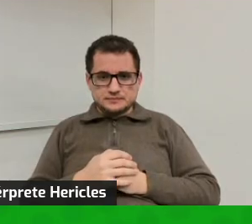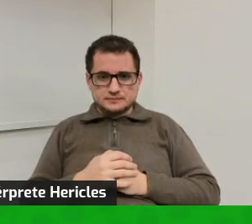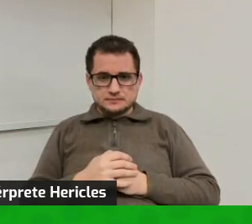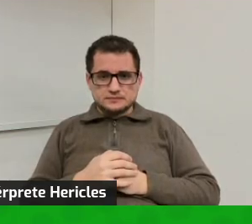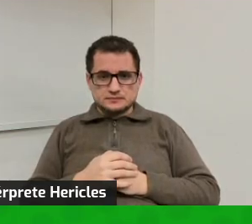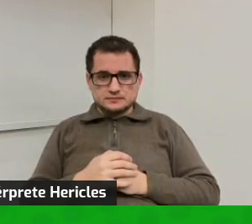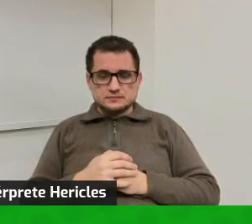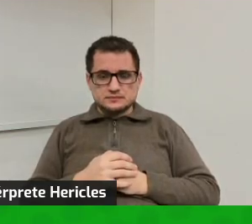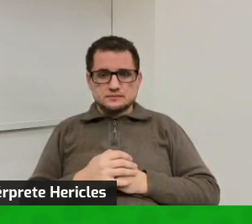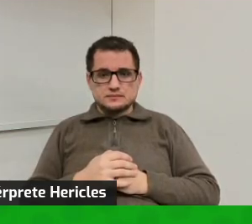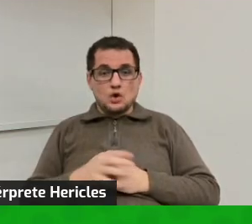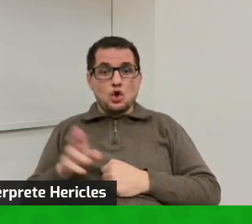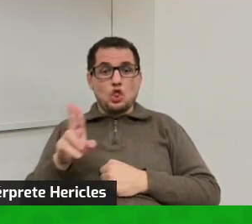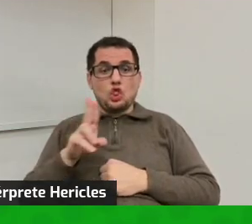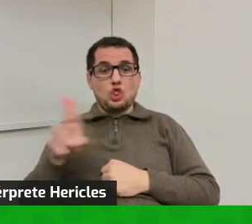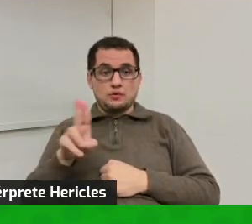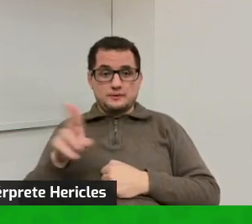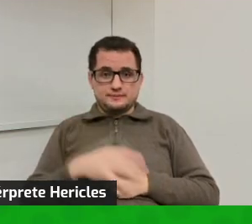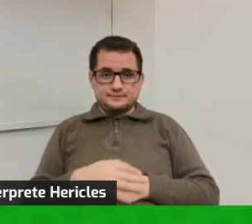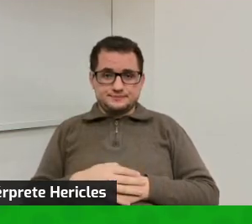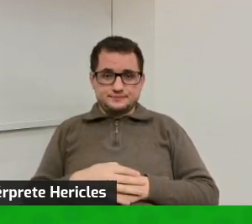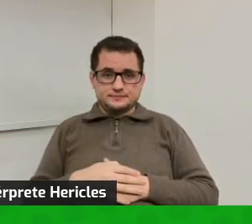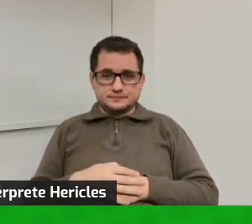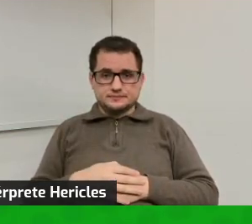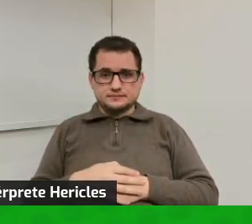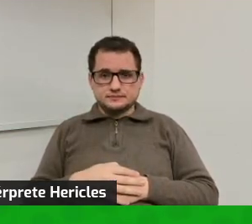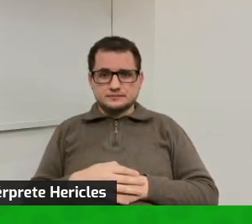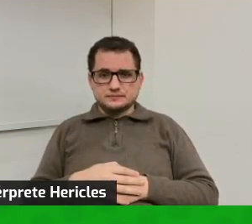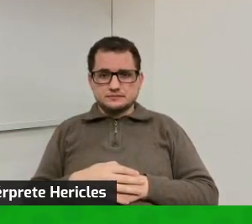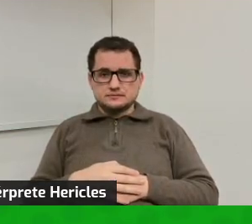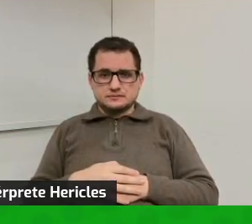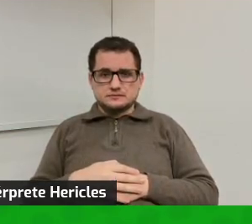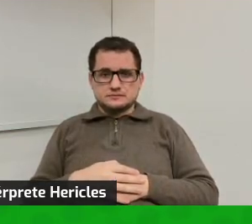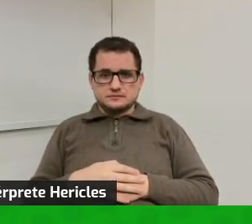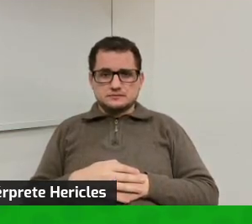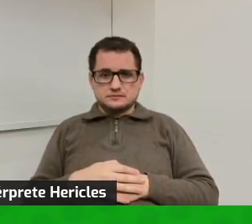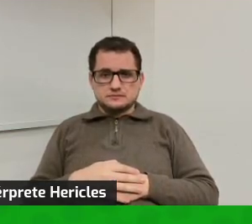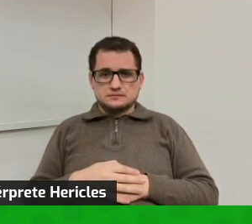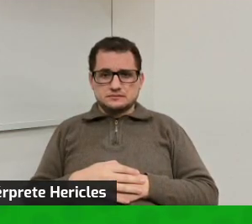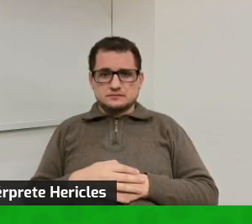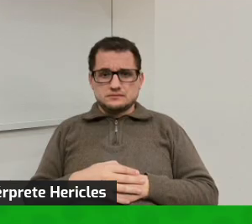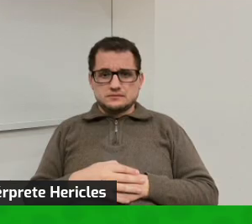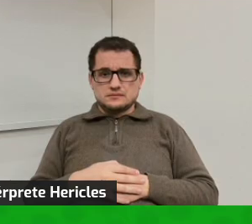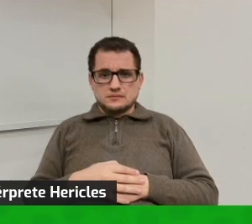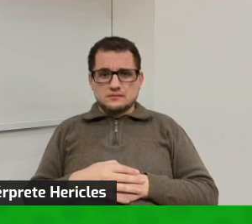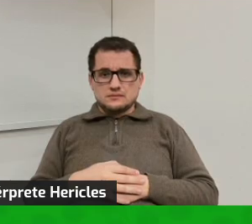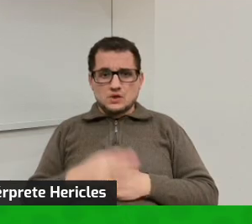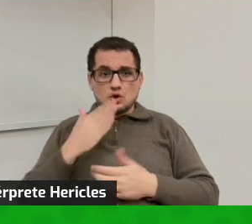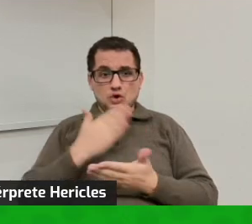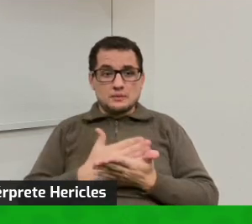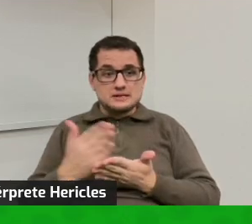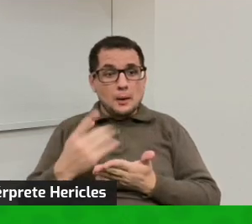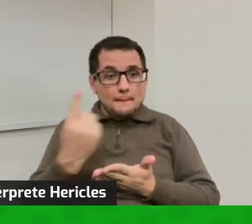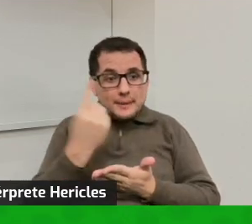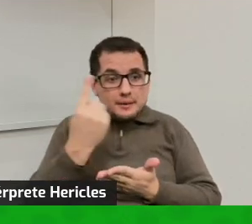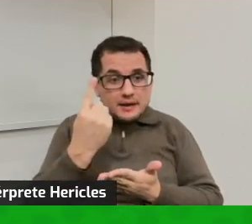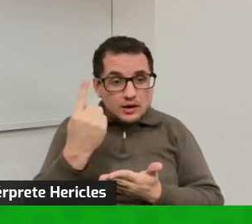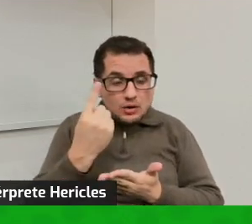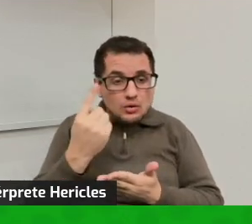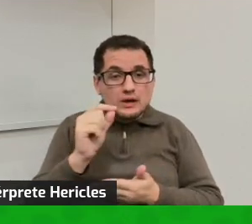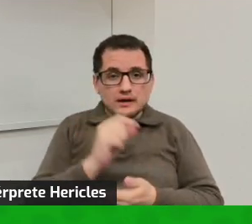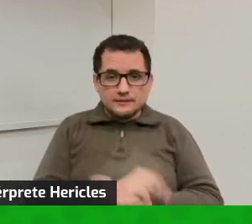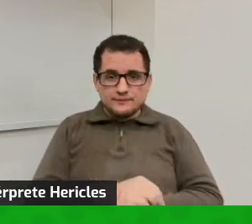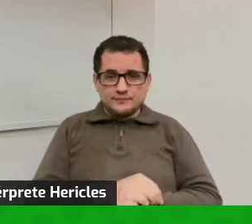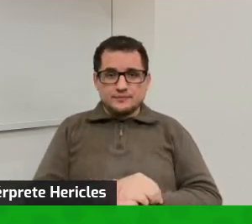vírgula, e vamos colocar o nome. Beleza. Agora vamos começar lá no nosso primeiro passo. Então, puxar a nossa referência para